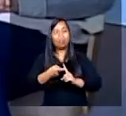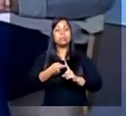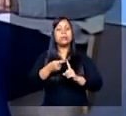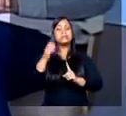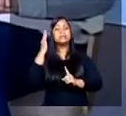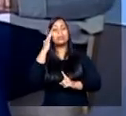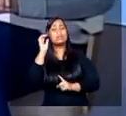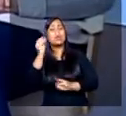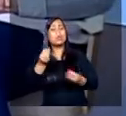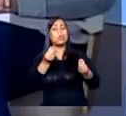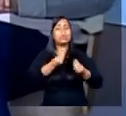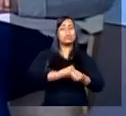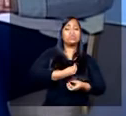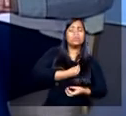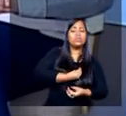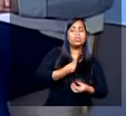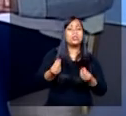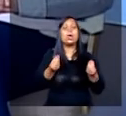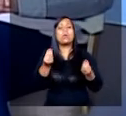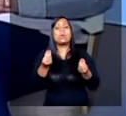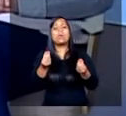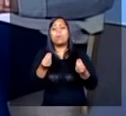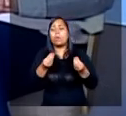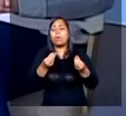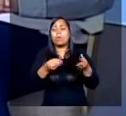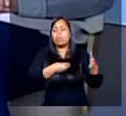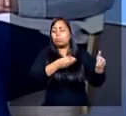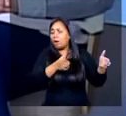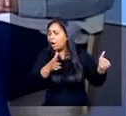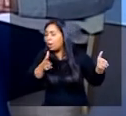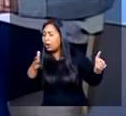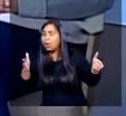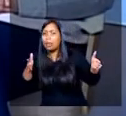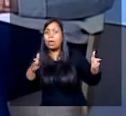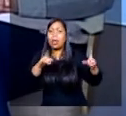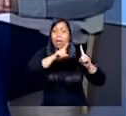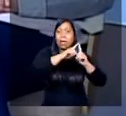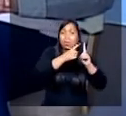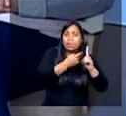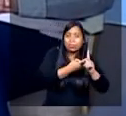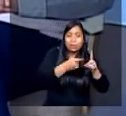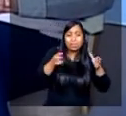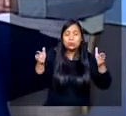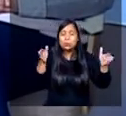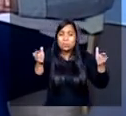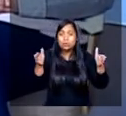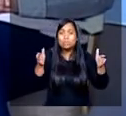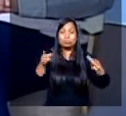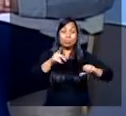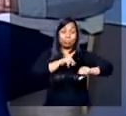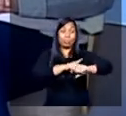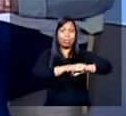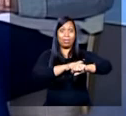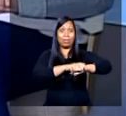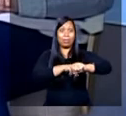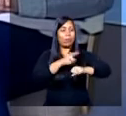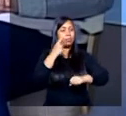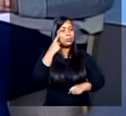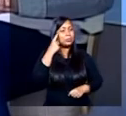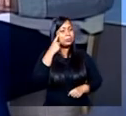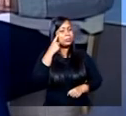que é, como que você pode estar conduzindo. Vem a gravidez, né? A gravidez é um tempo de você ter uma